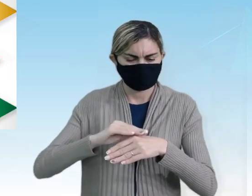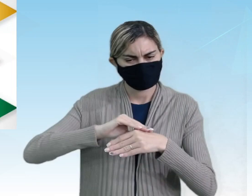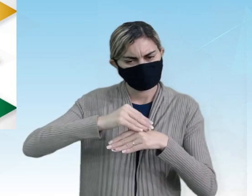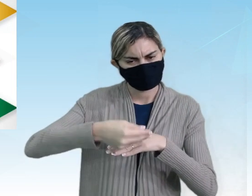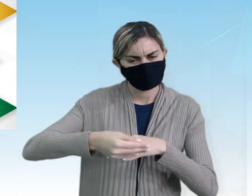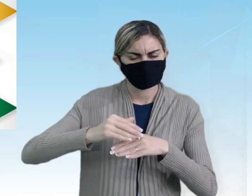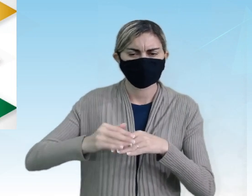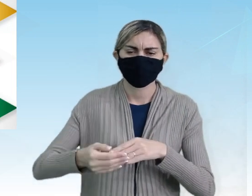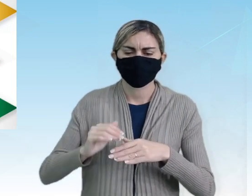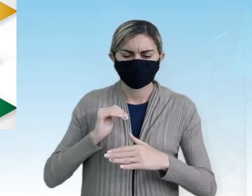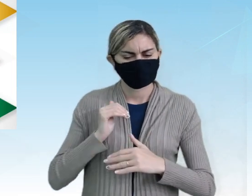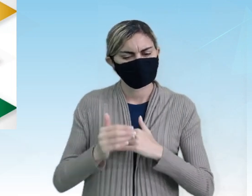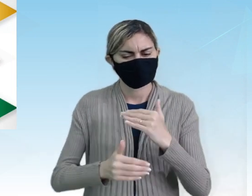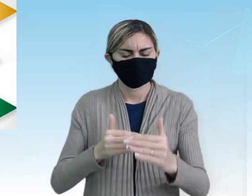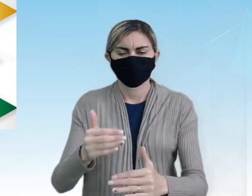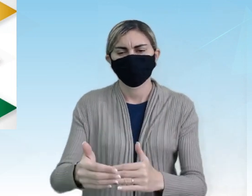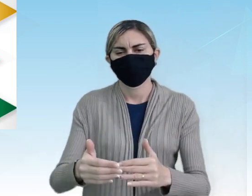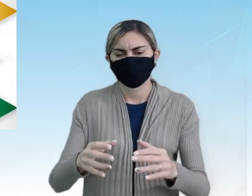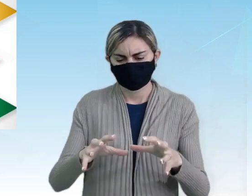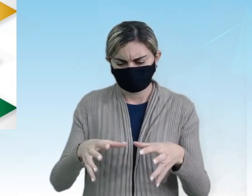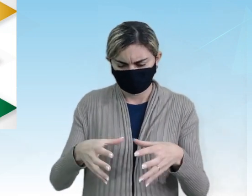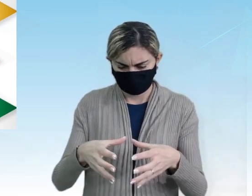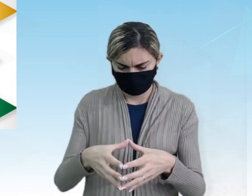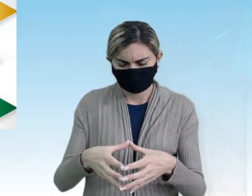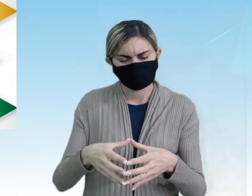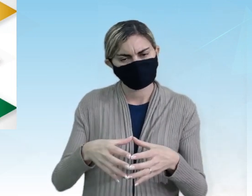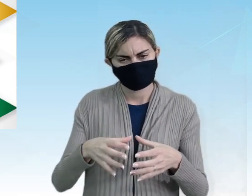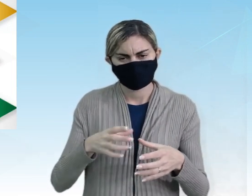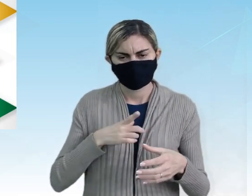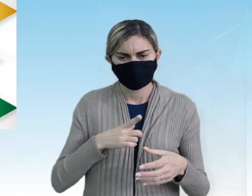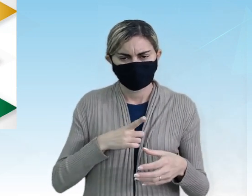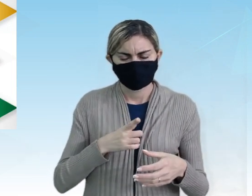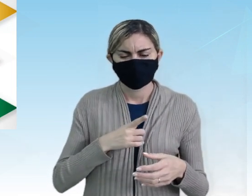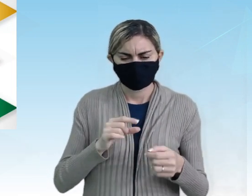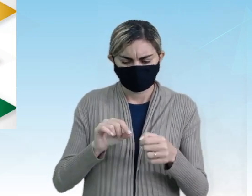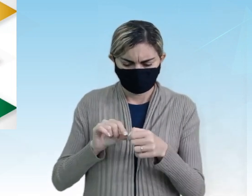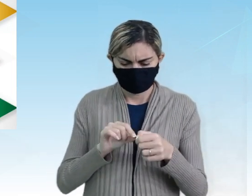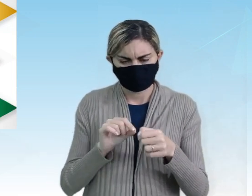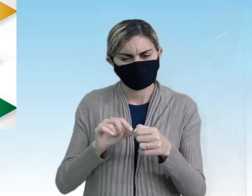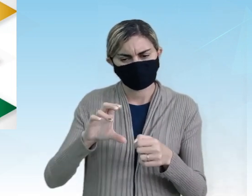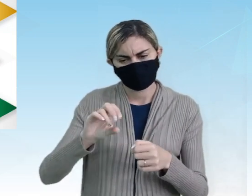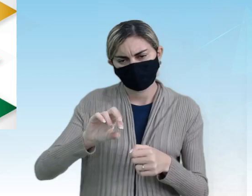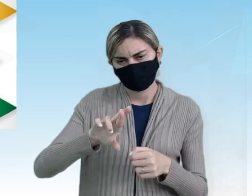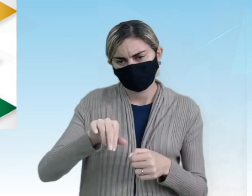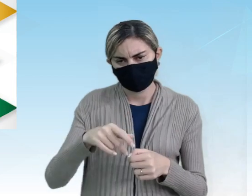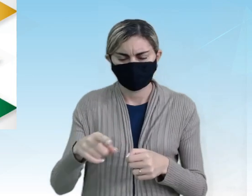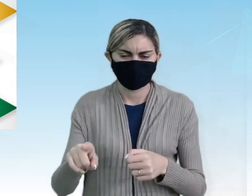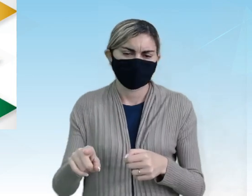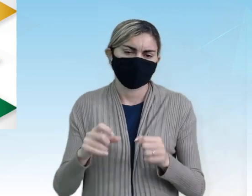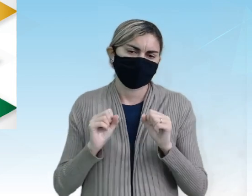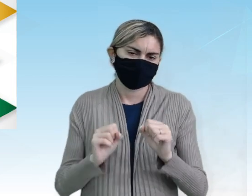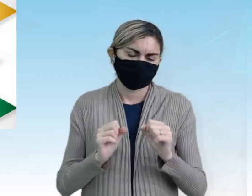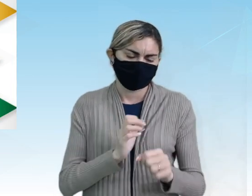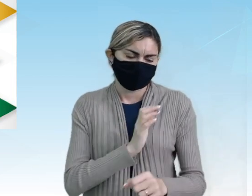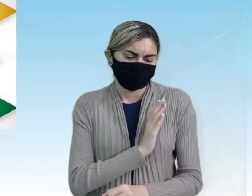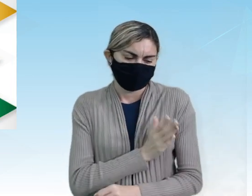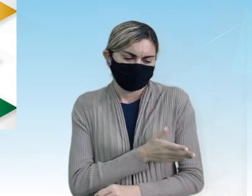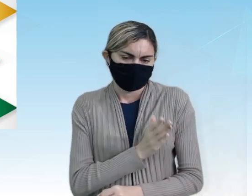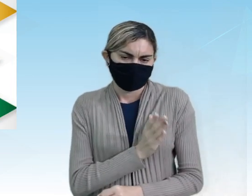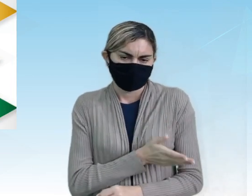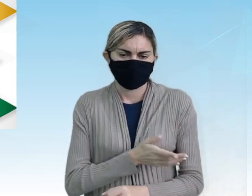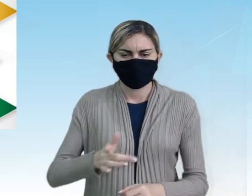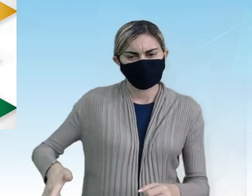que, consequentemente, a reunião desses tecidos irão formar os órgãos. A gente pode ter o coração,